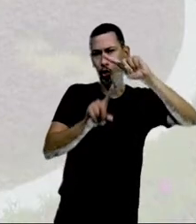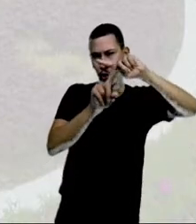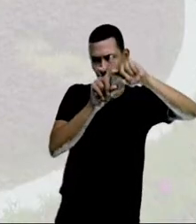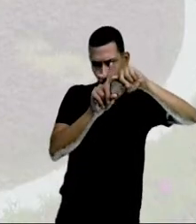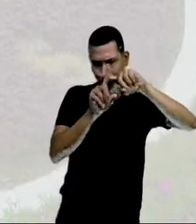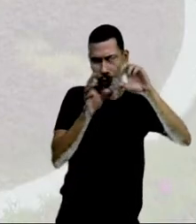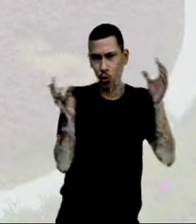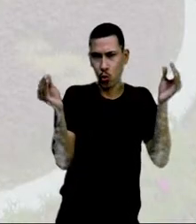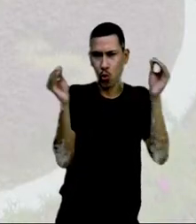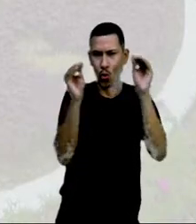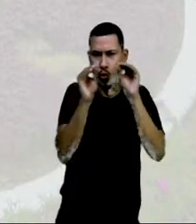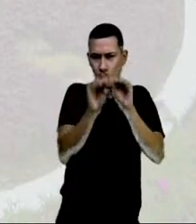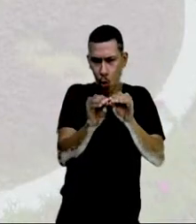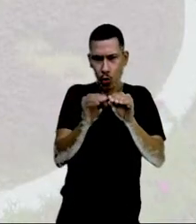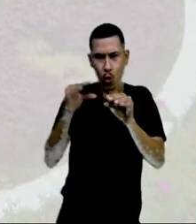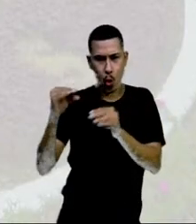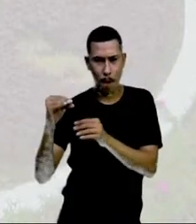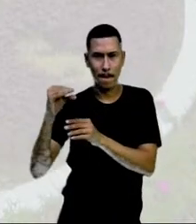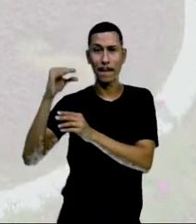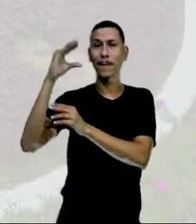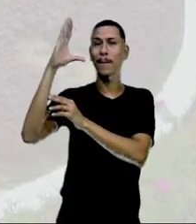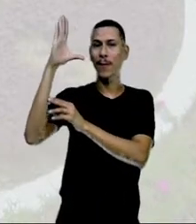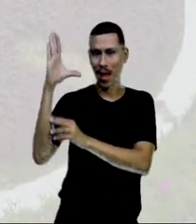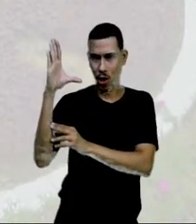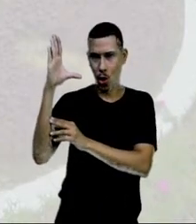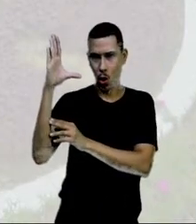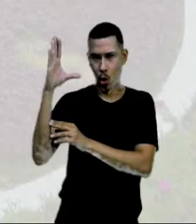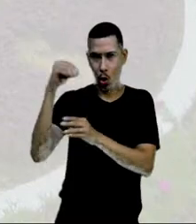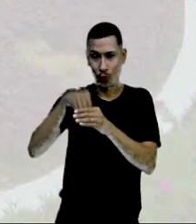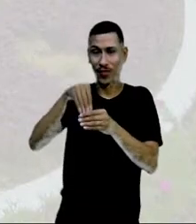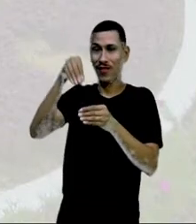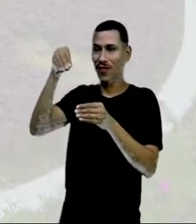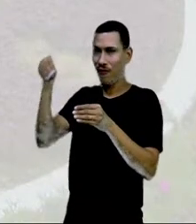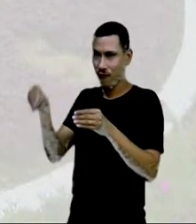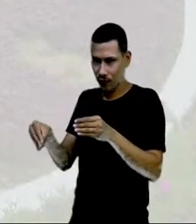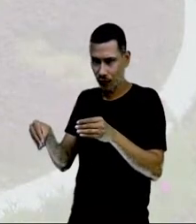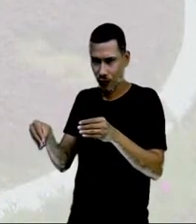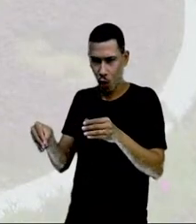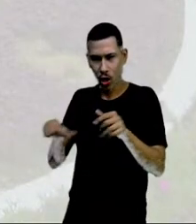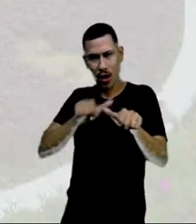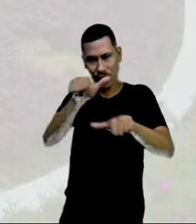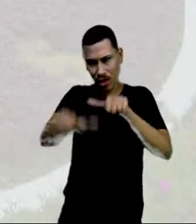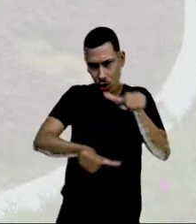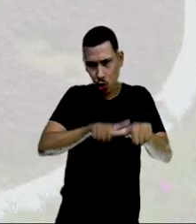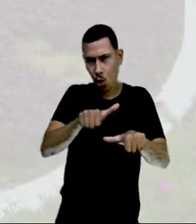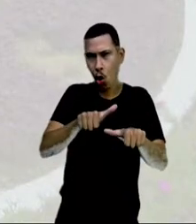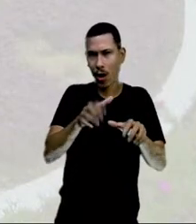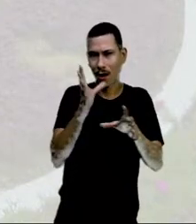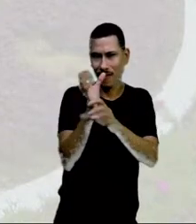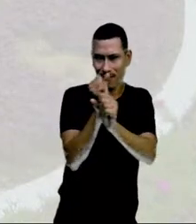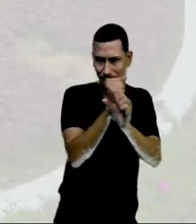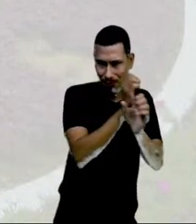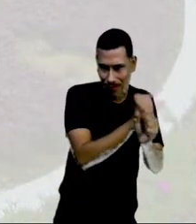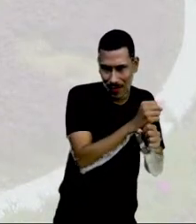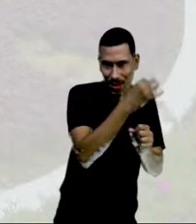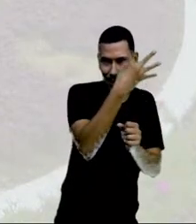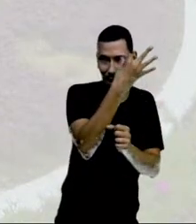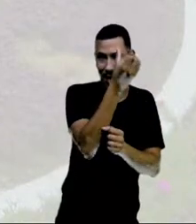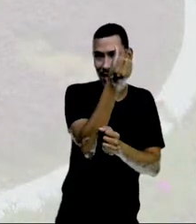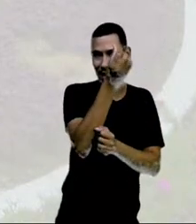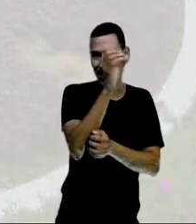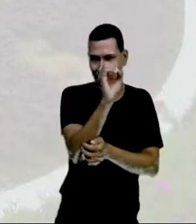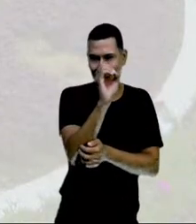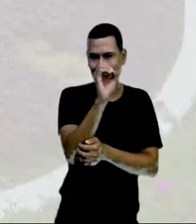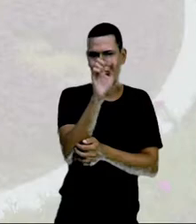seja, junto com esse maior, o ângulo externo, juntos eles vão ter que dar 360 graus, que é uma